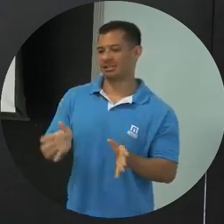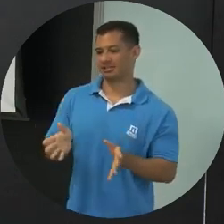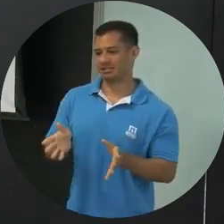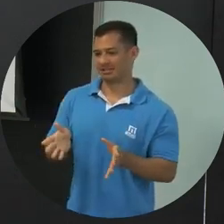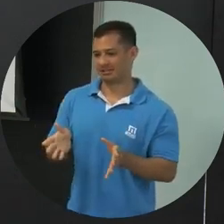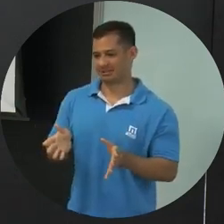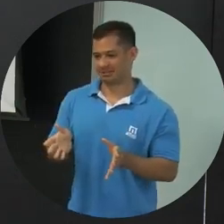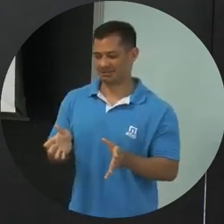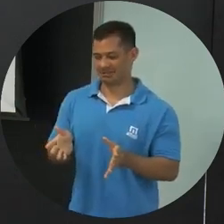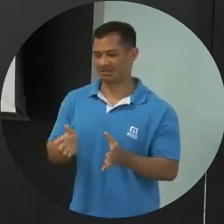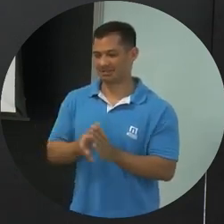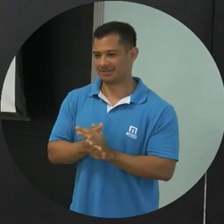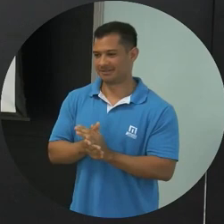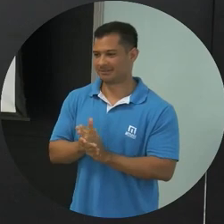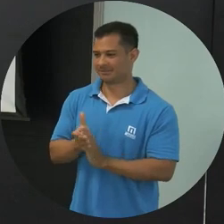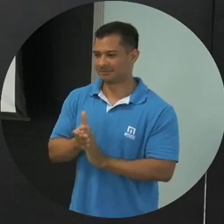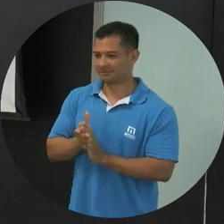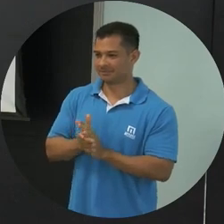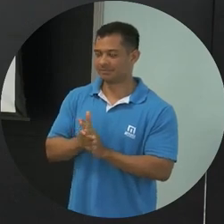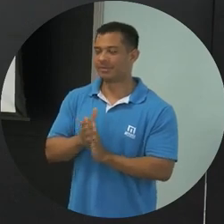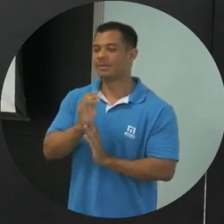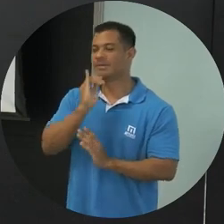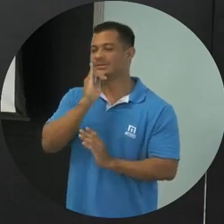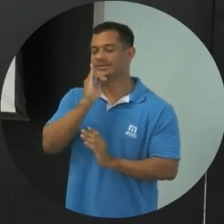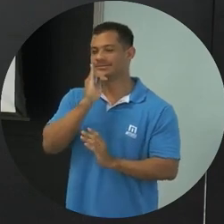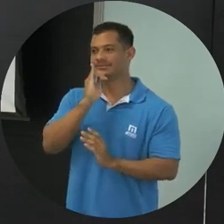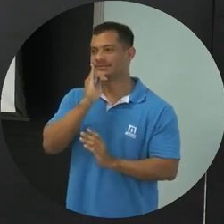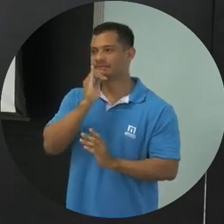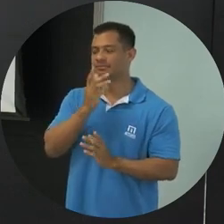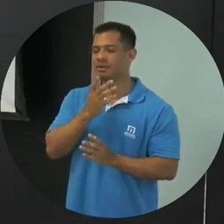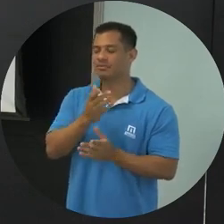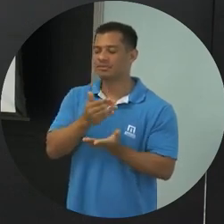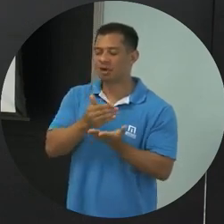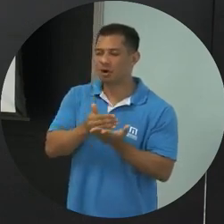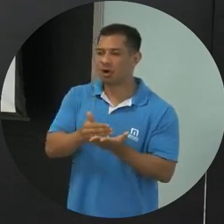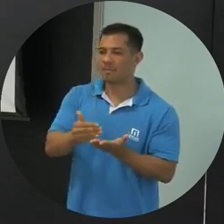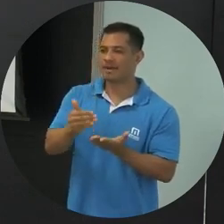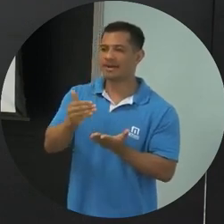Brasília tem 63 anos. Você